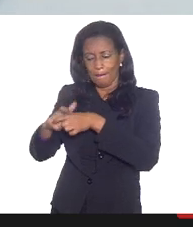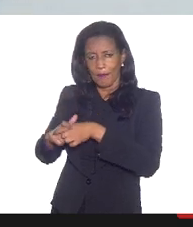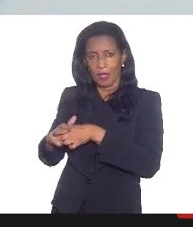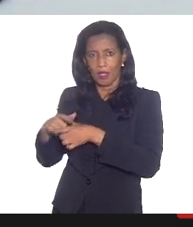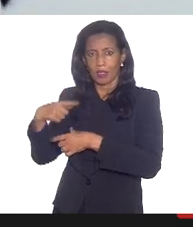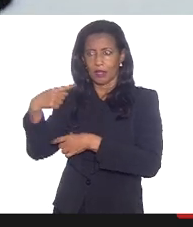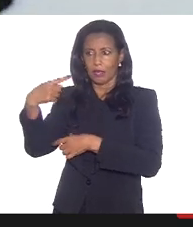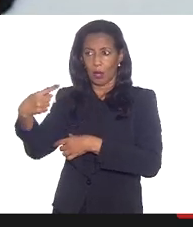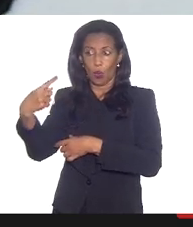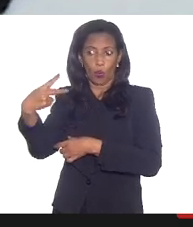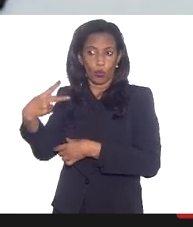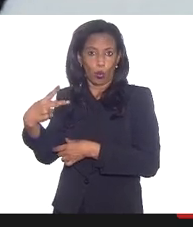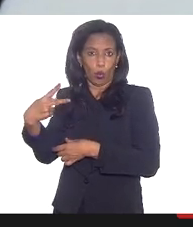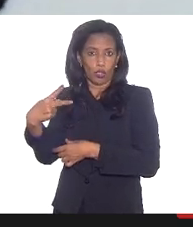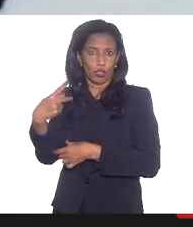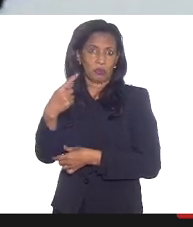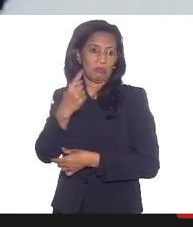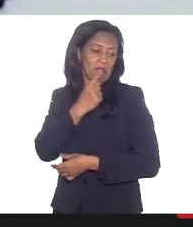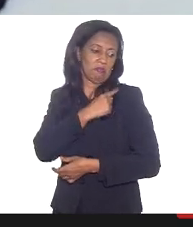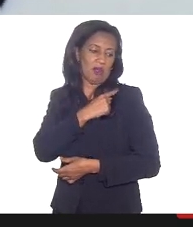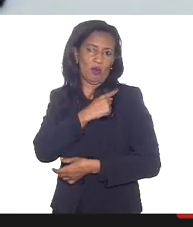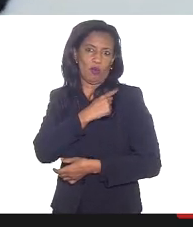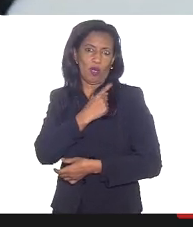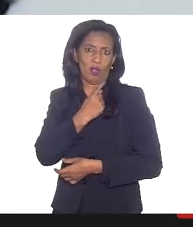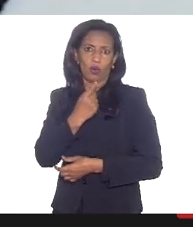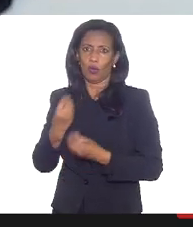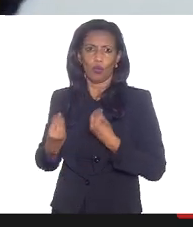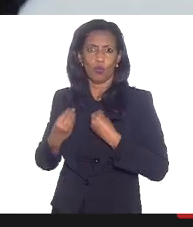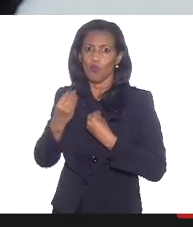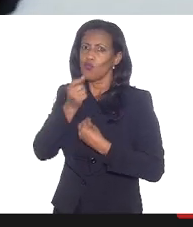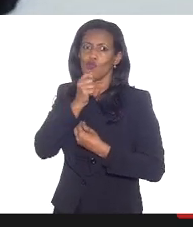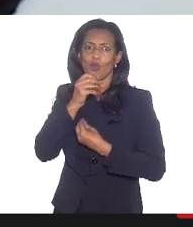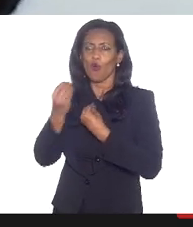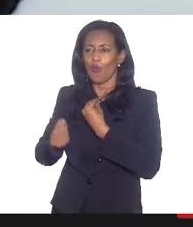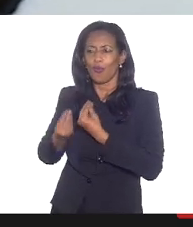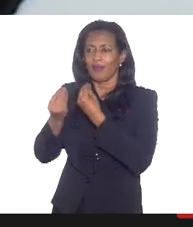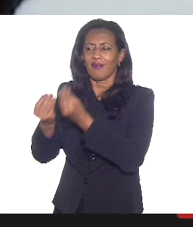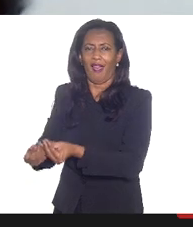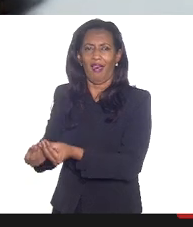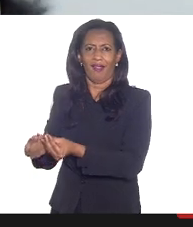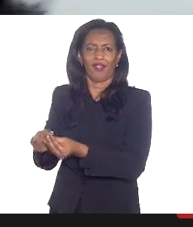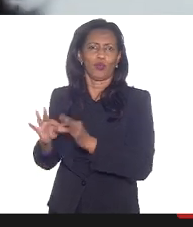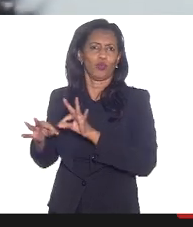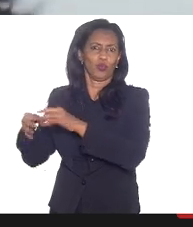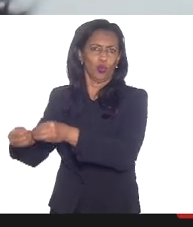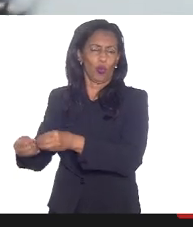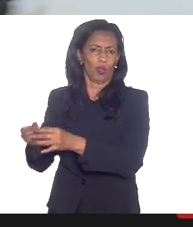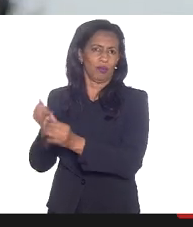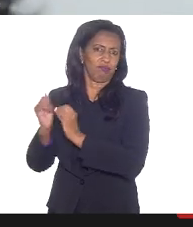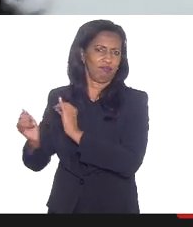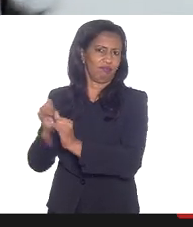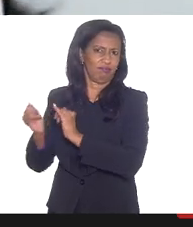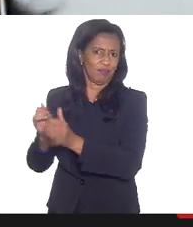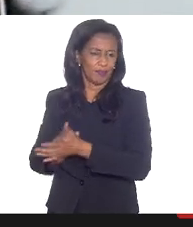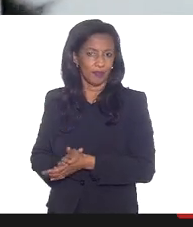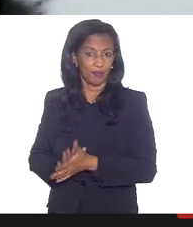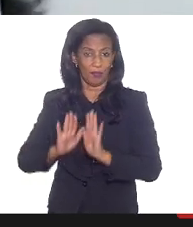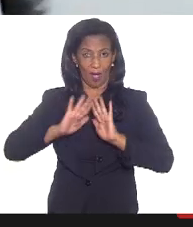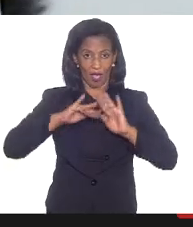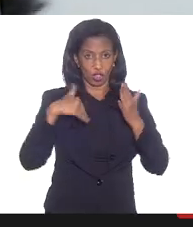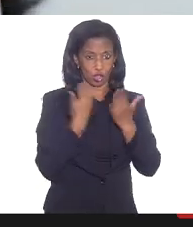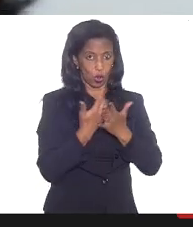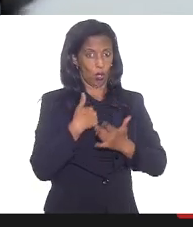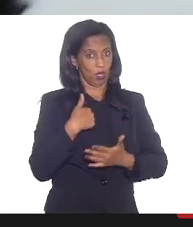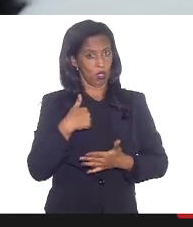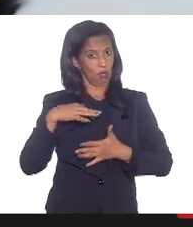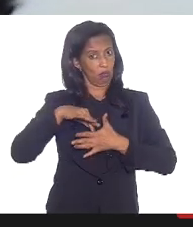turmas de primeiro ano não vai conseguir ofertar, como os colegas já colocaram aqui. É, a escola que eu represento